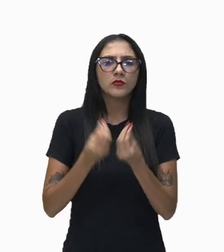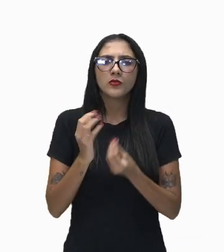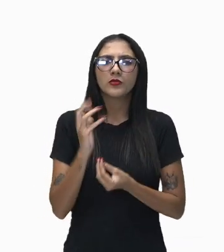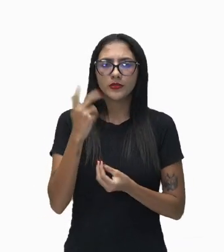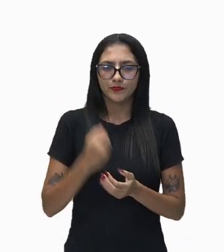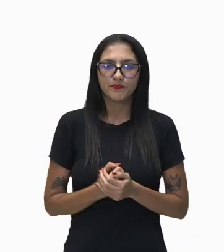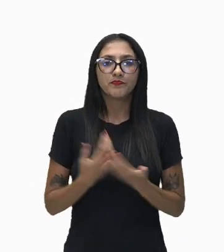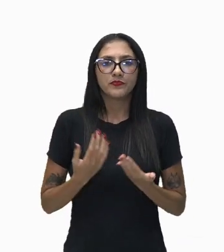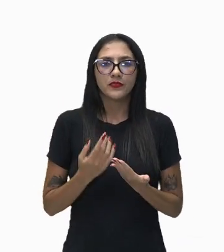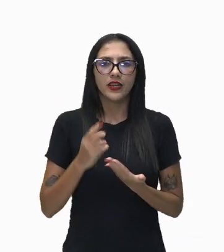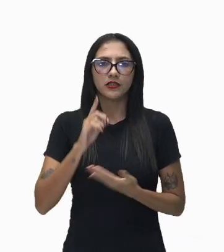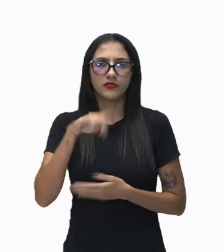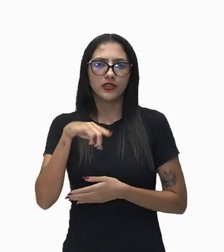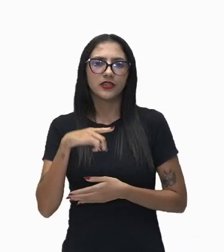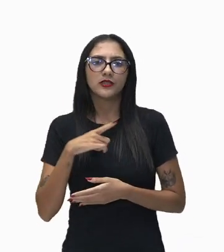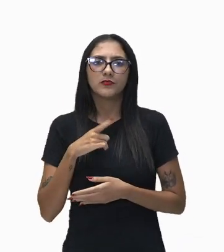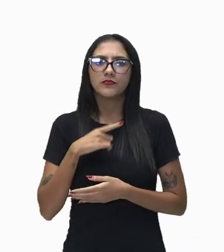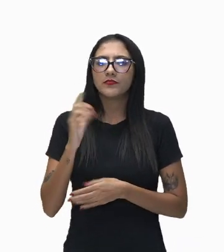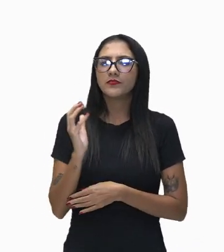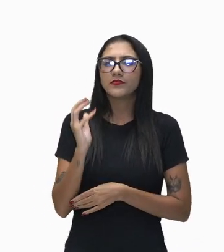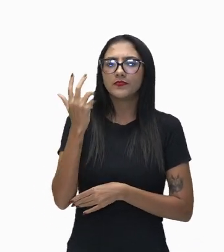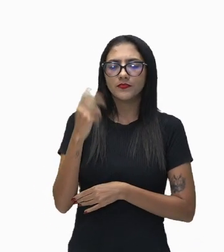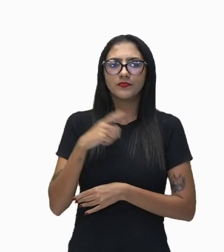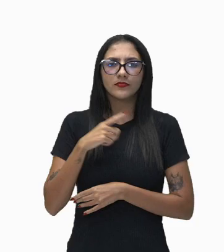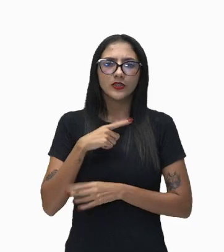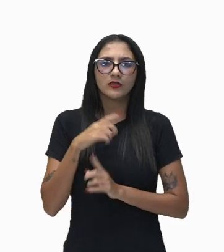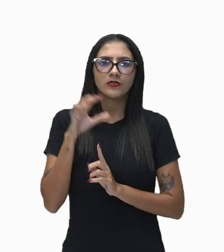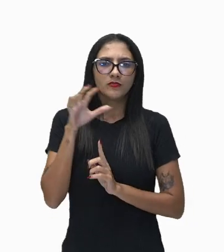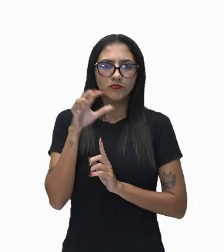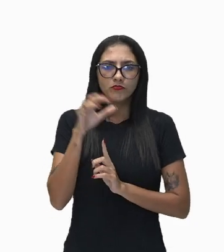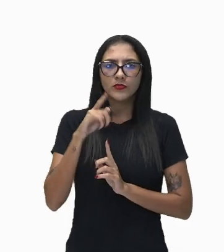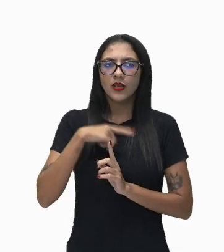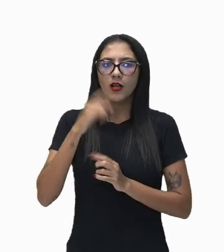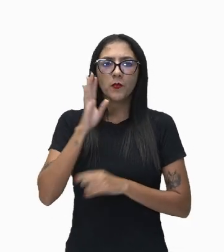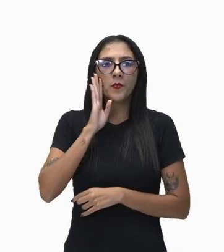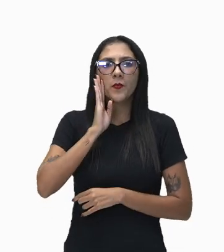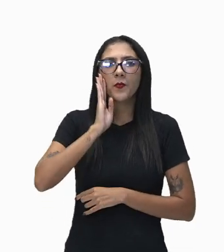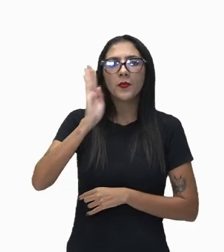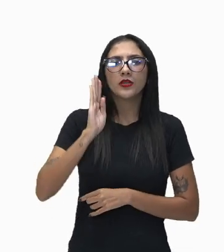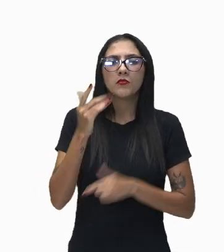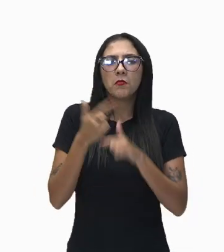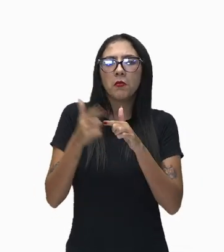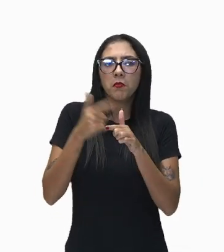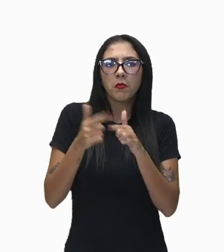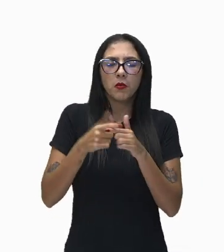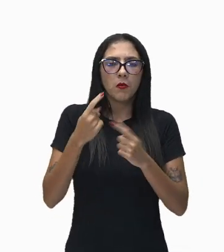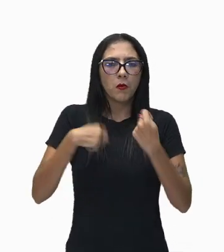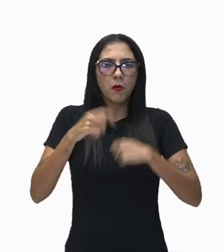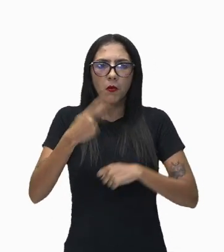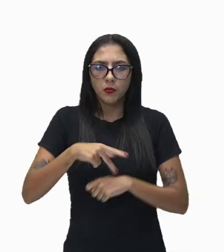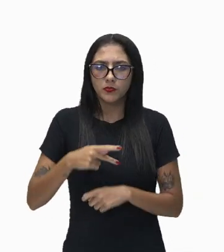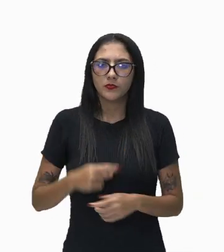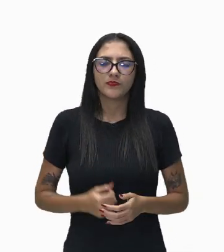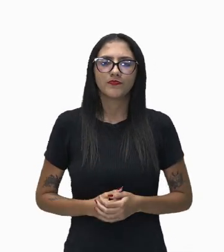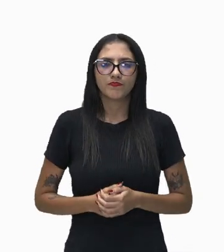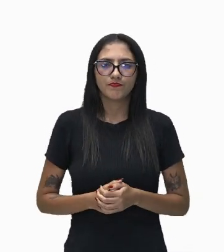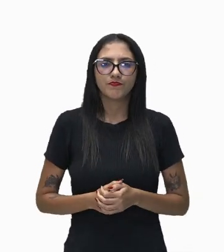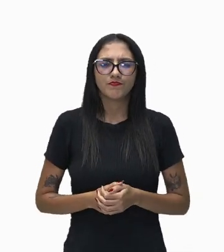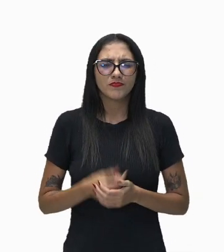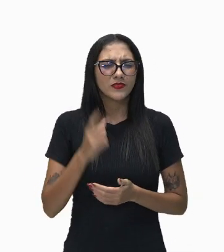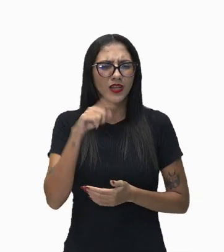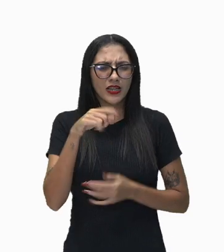um evento marcante que desencadeou a Grande Depressão, uma das maiores crises econômicas da história. Não define muita